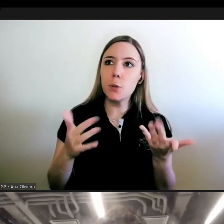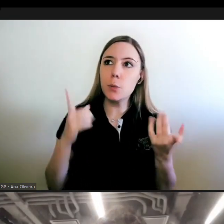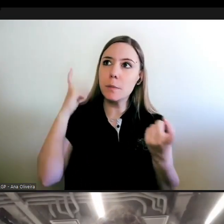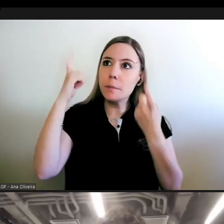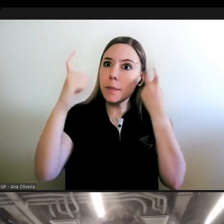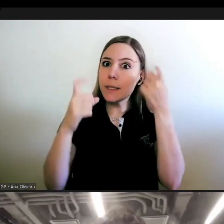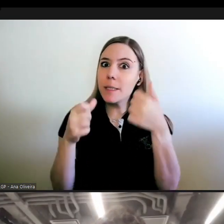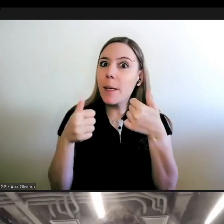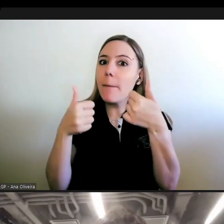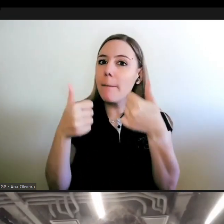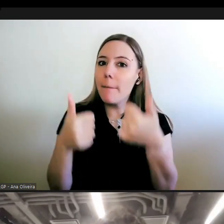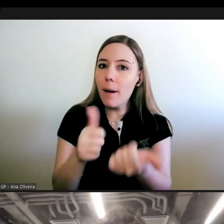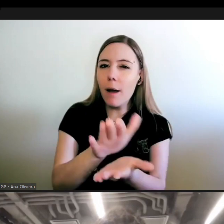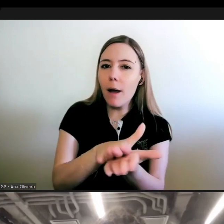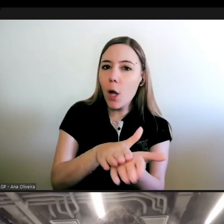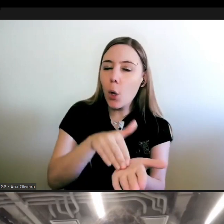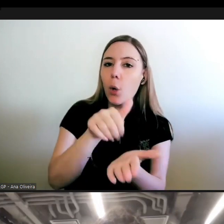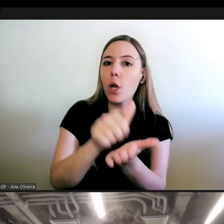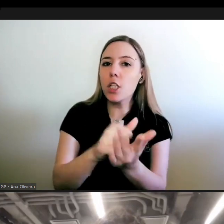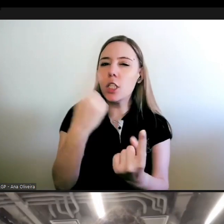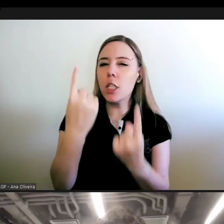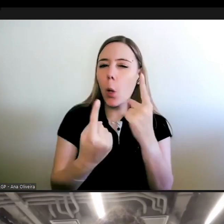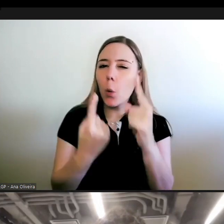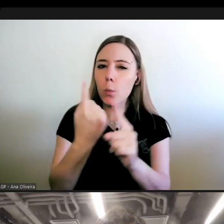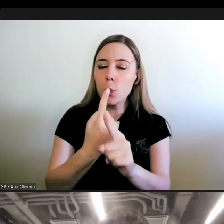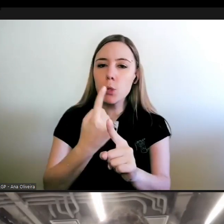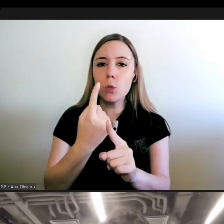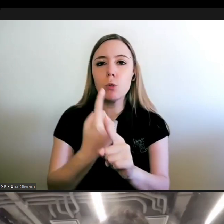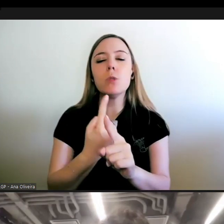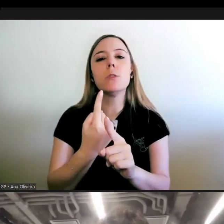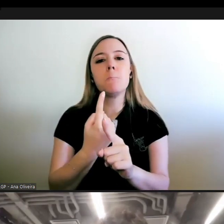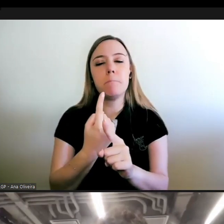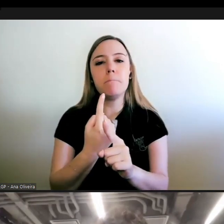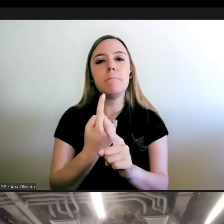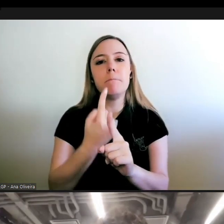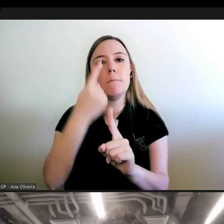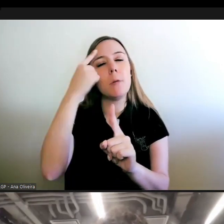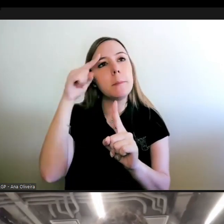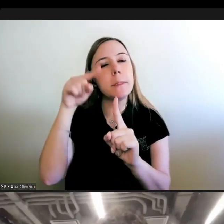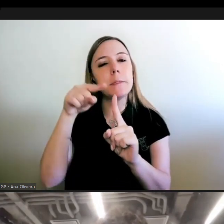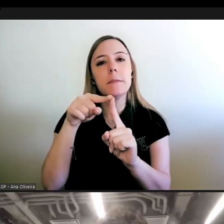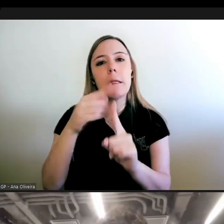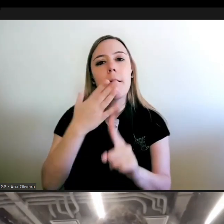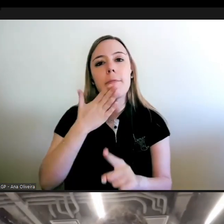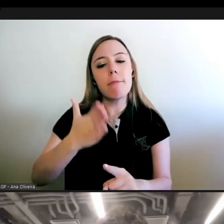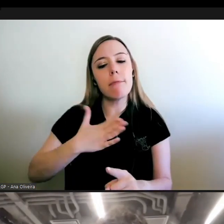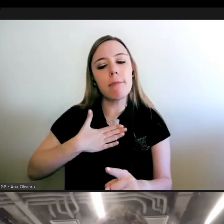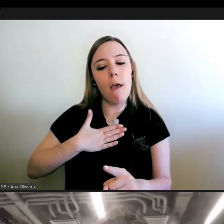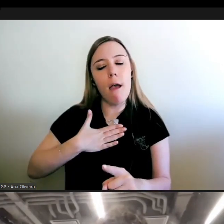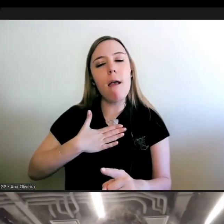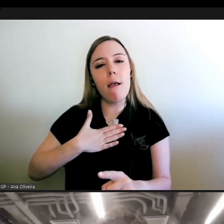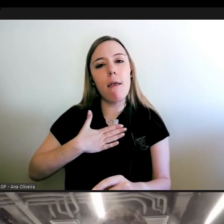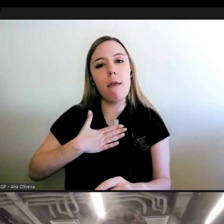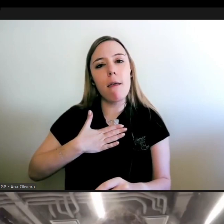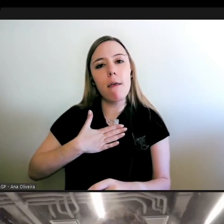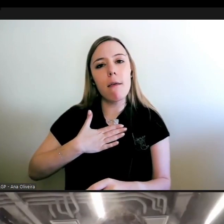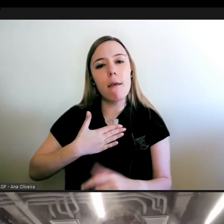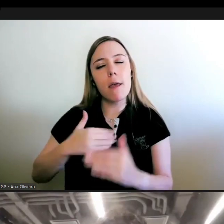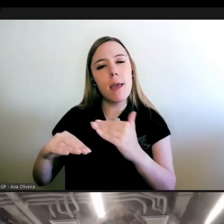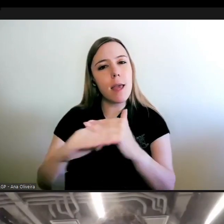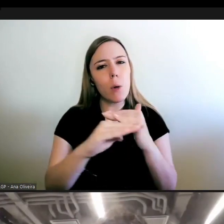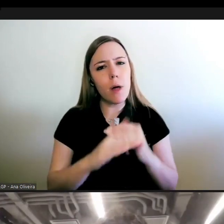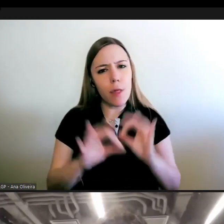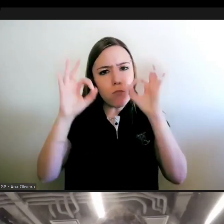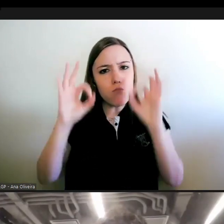arestas que nos façam, de facto, viver em igualdade, porque